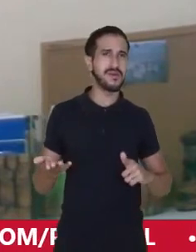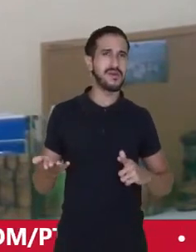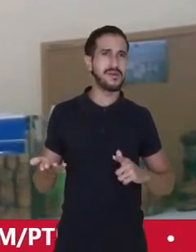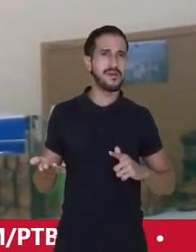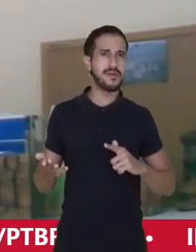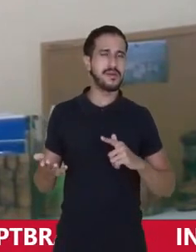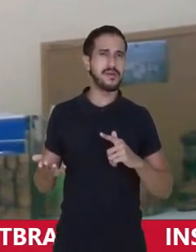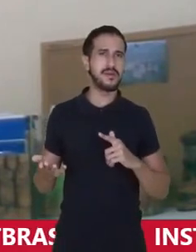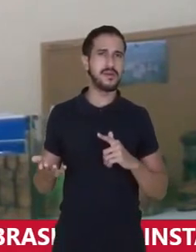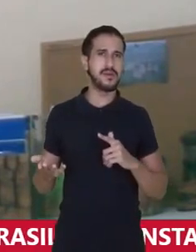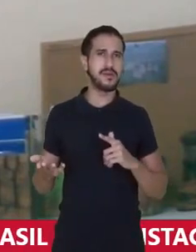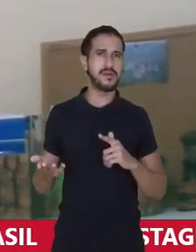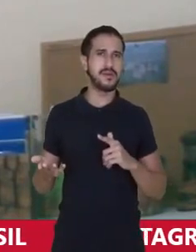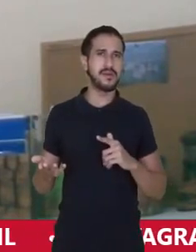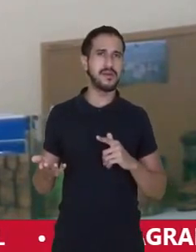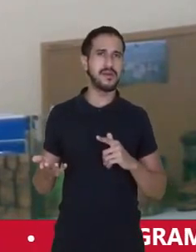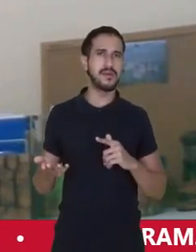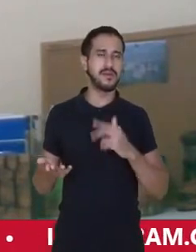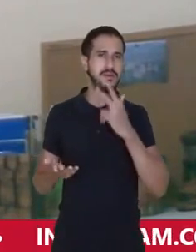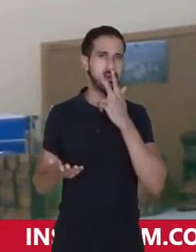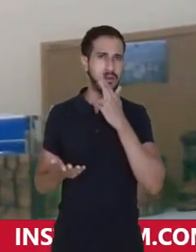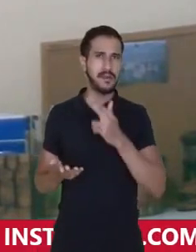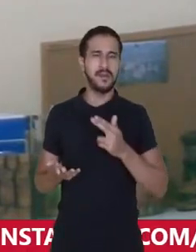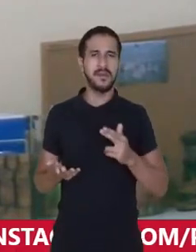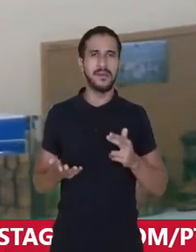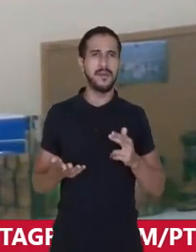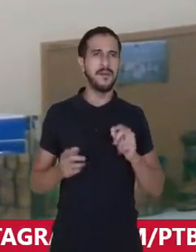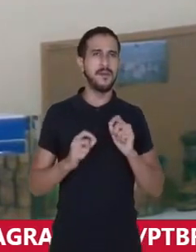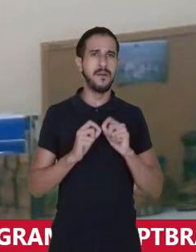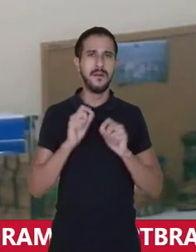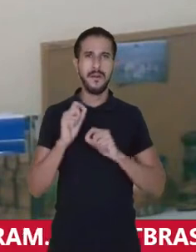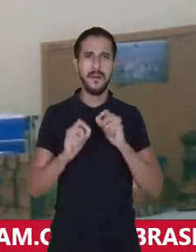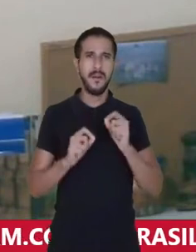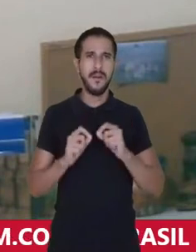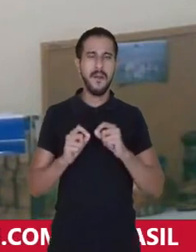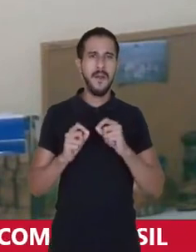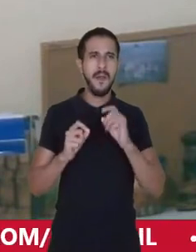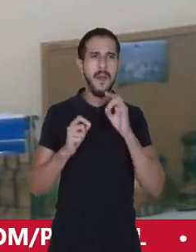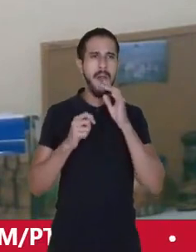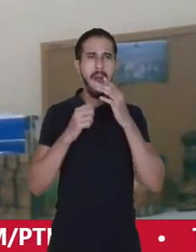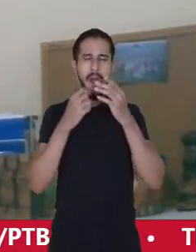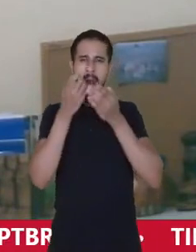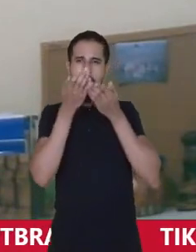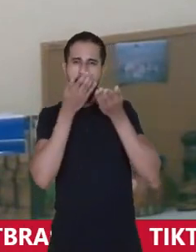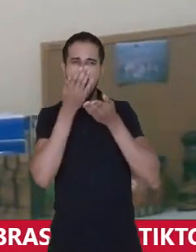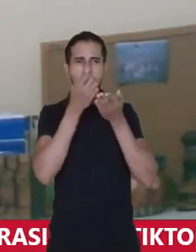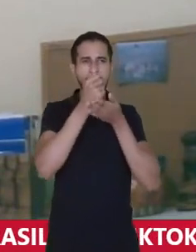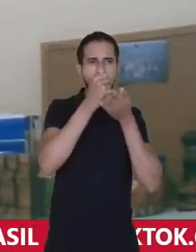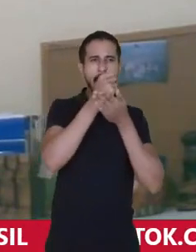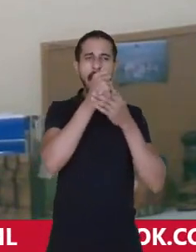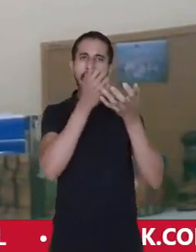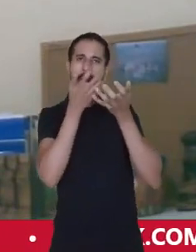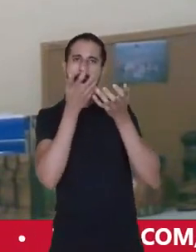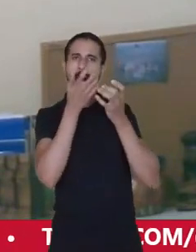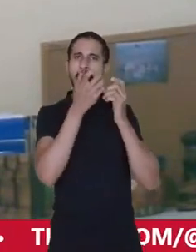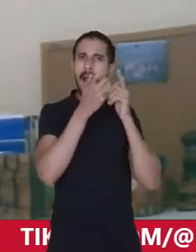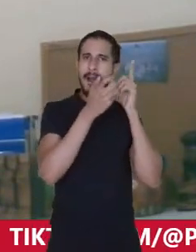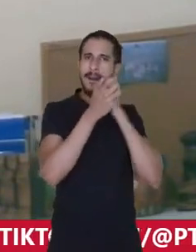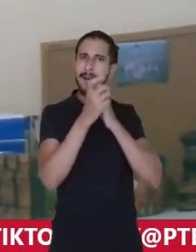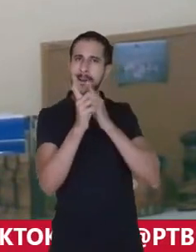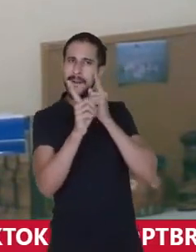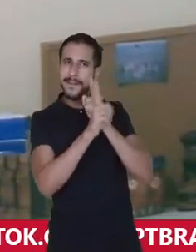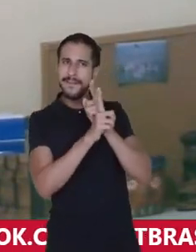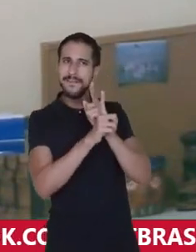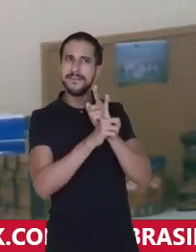de uma puerilidade, enfim, de uma superficialidade, por exemplo, na busca da produção de diagnósticos